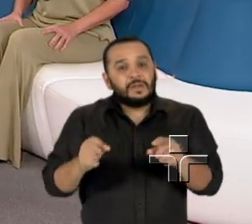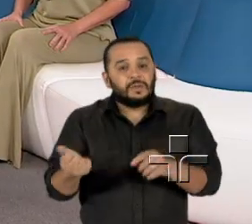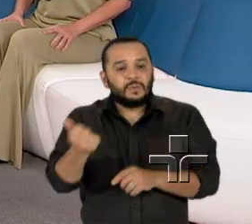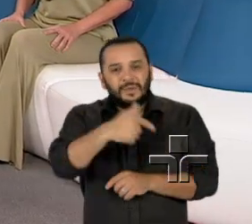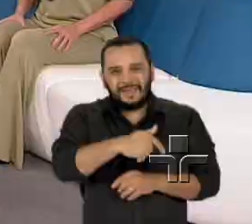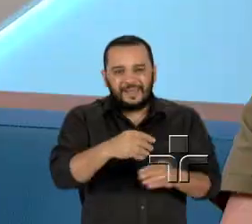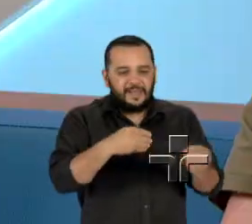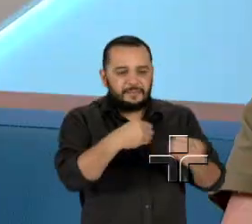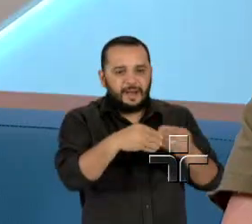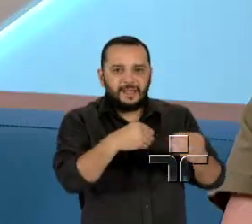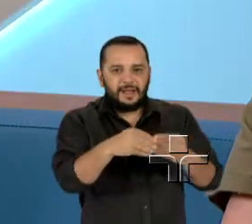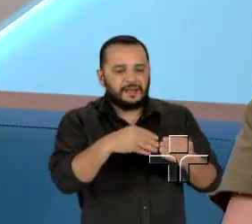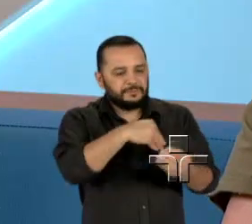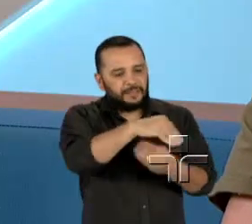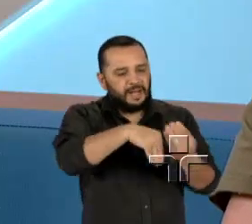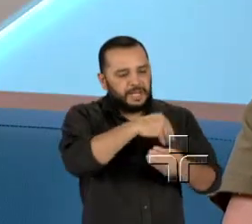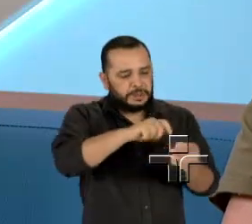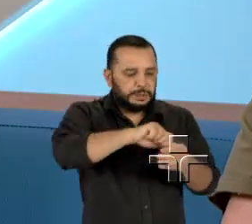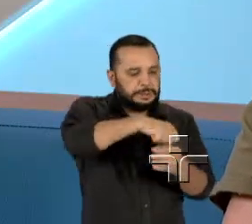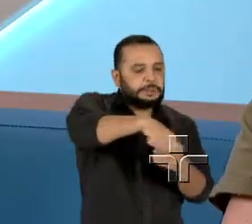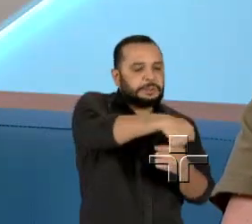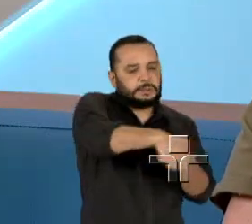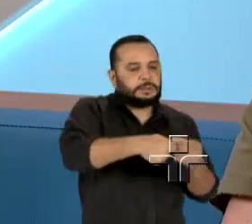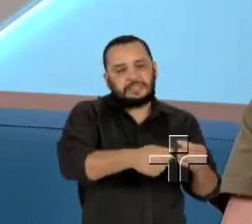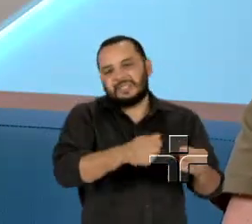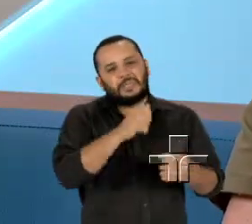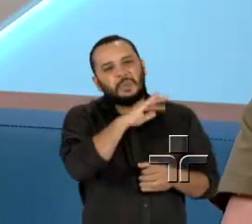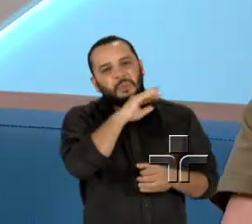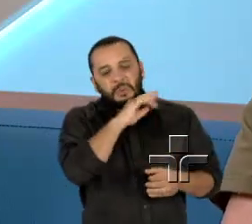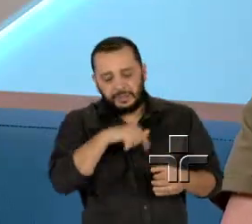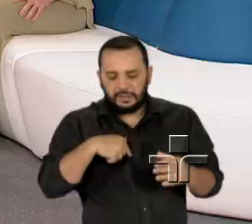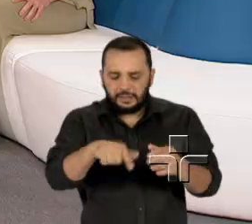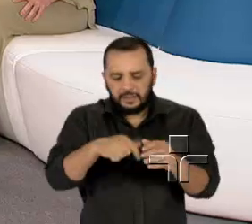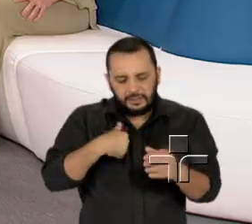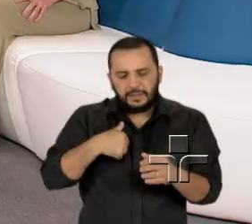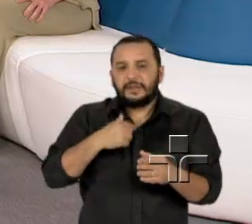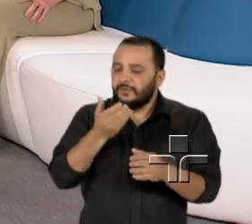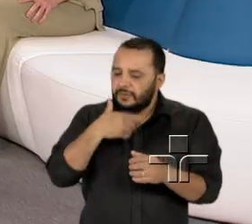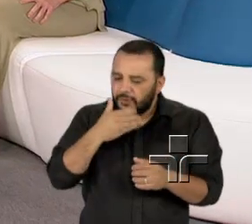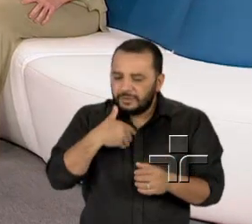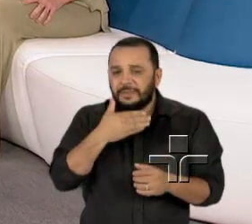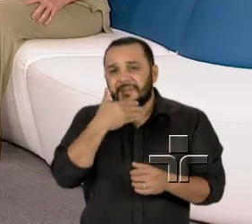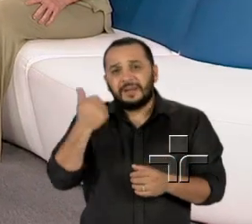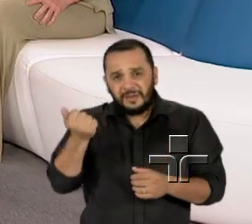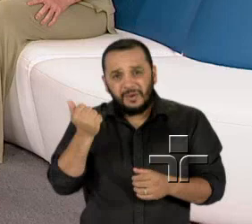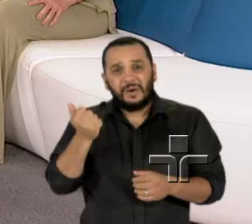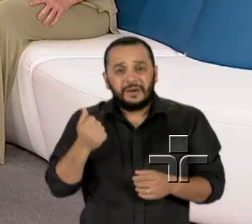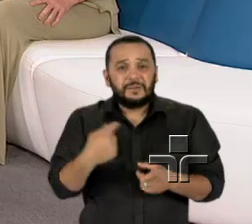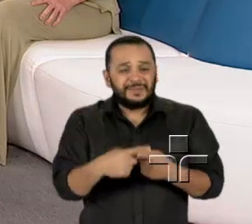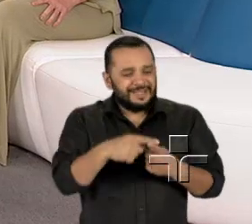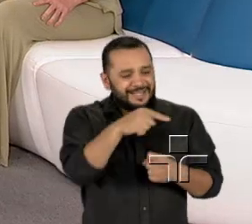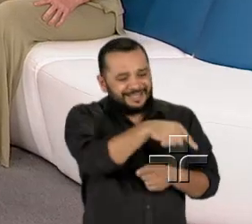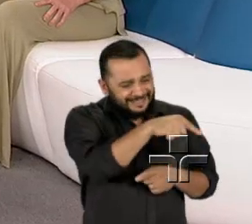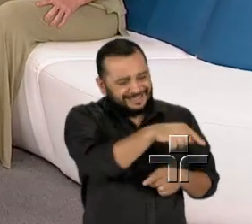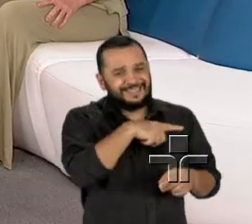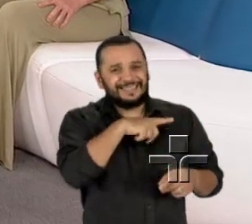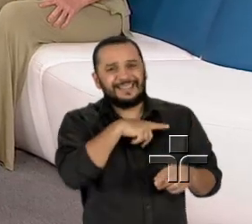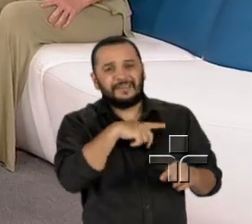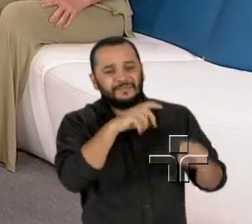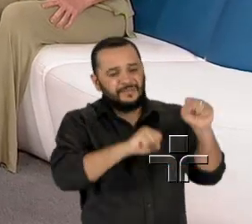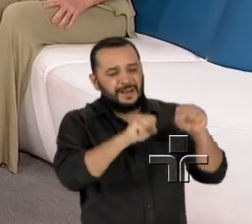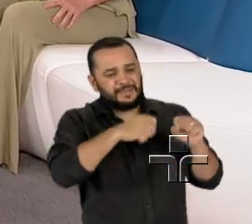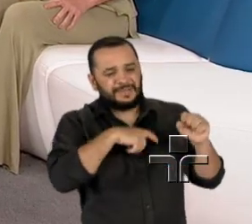produto ultraprocessado, ele já deixou de ser um alimento. Ele tem muitos aditivos químicos que